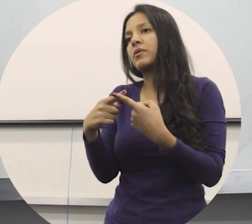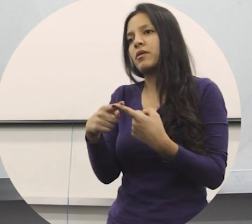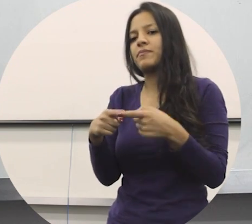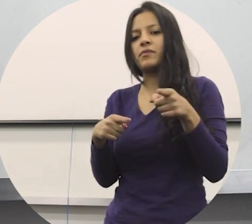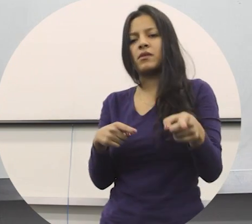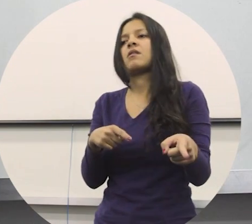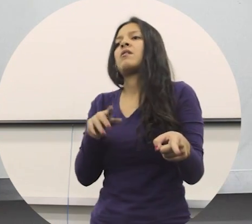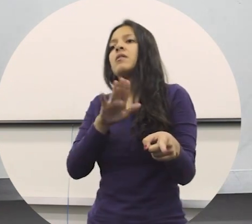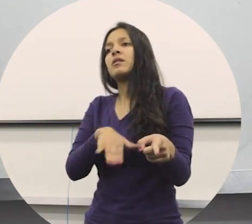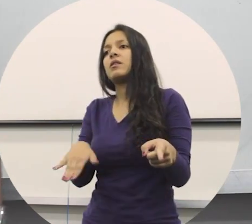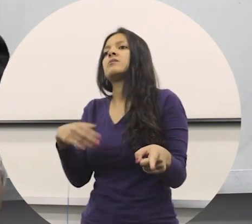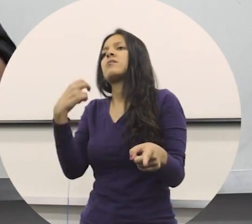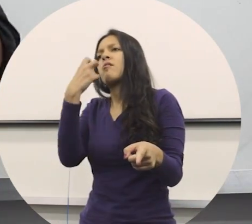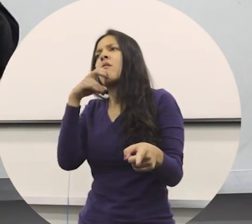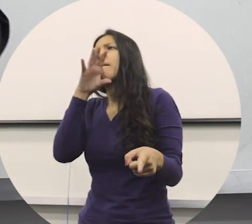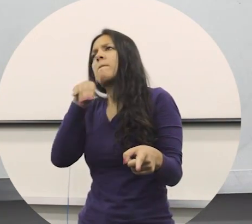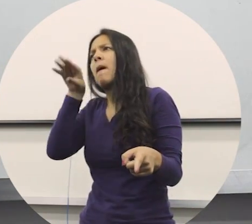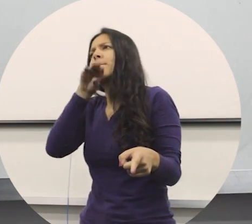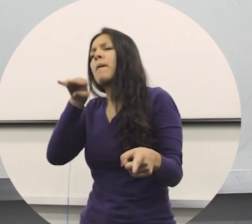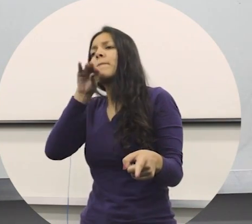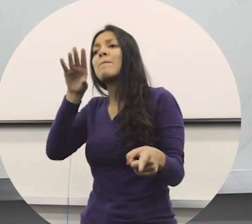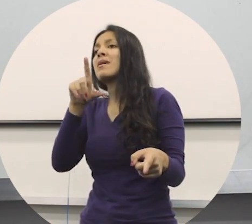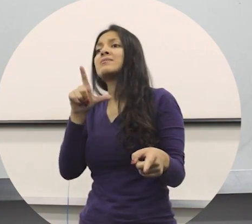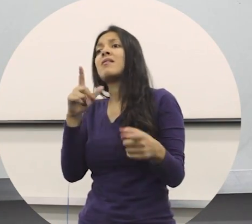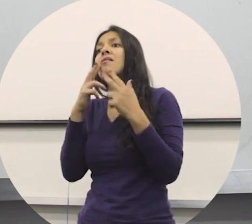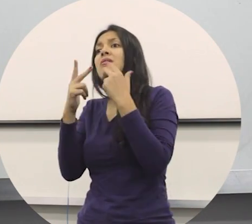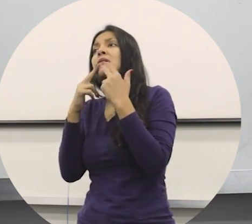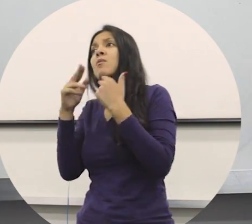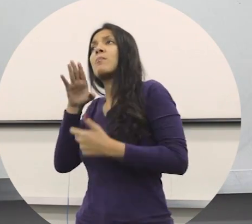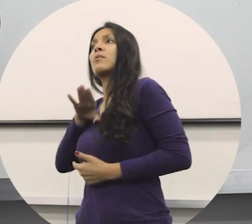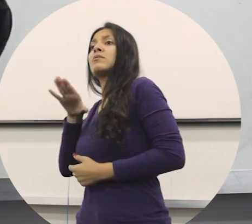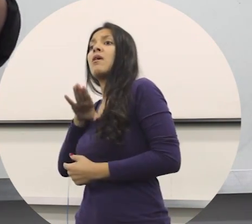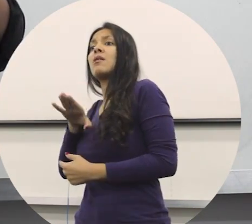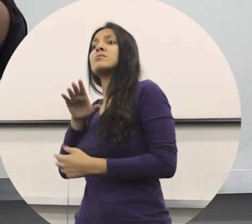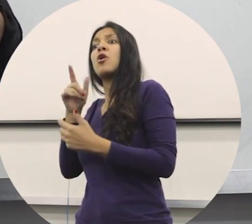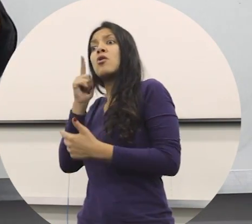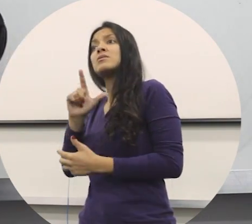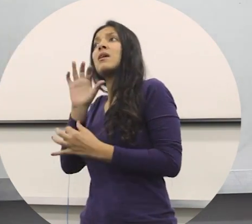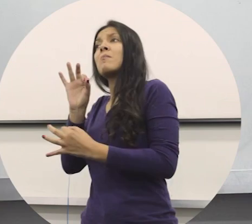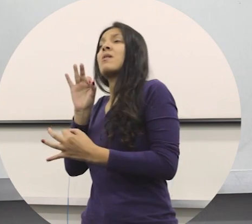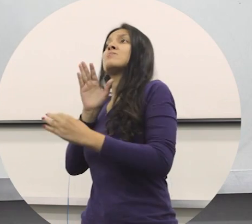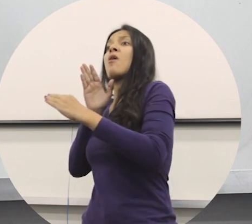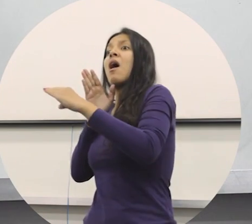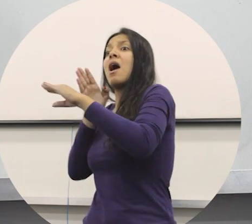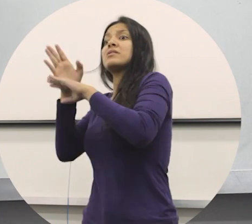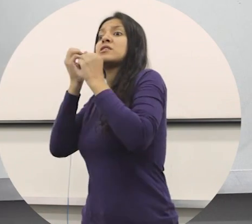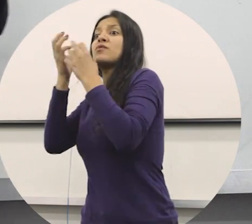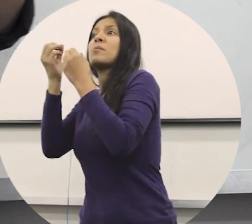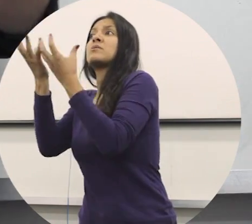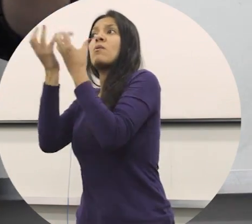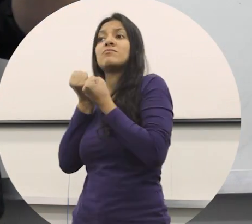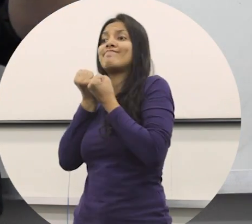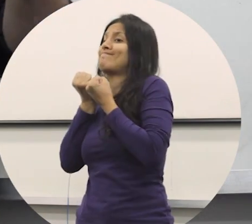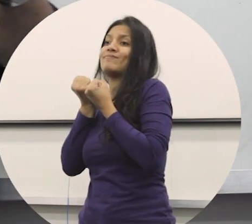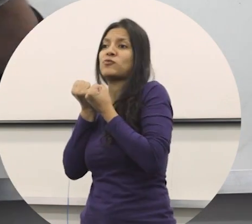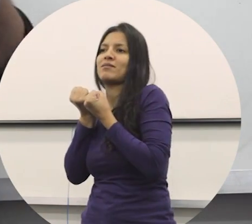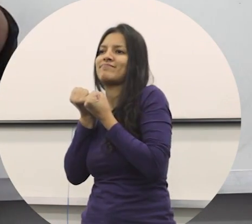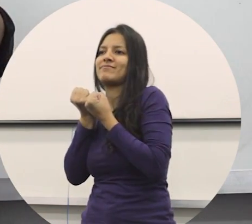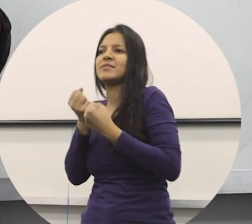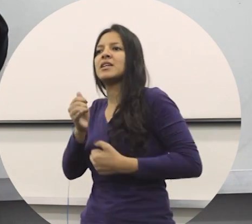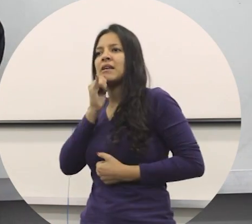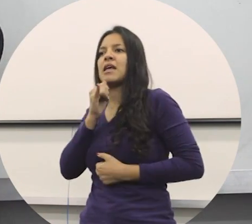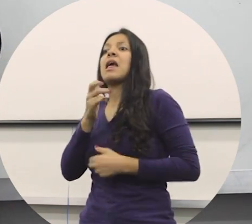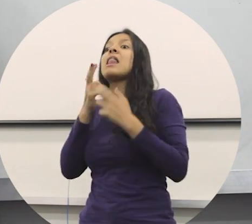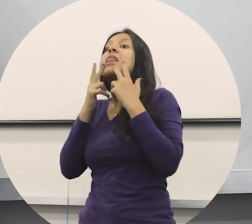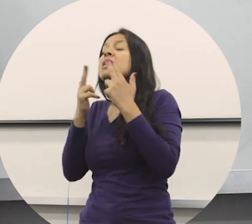oralizada que ela seja. Entendeu? Olha só, na hora que você vai testar, era um grupo de crianças oralizadas, na hora que você vai